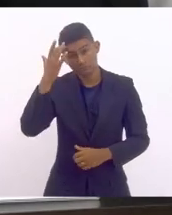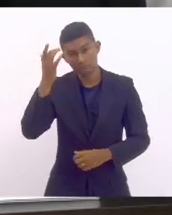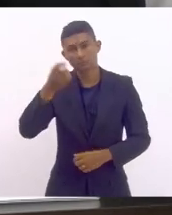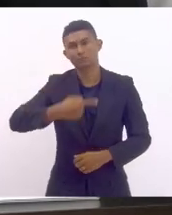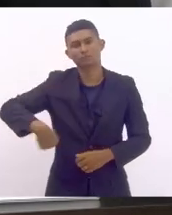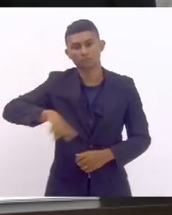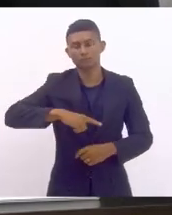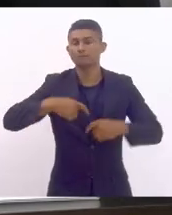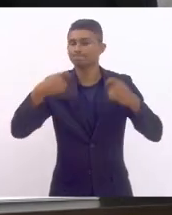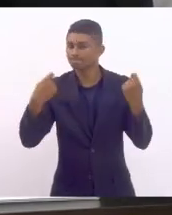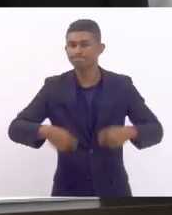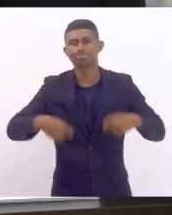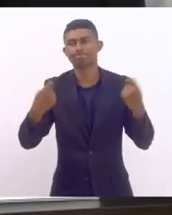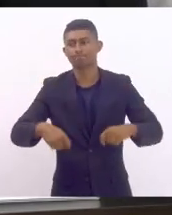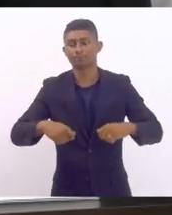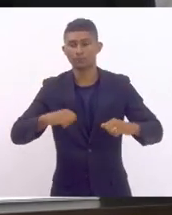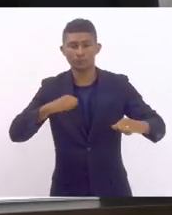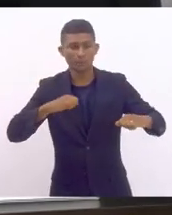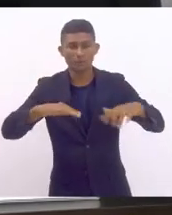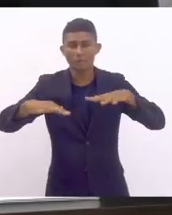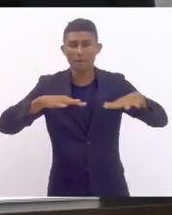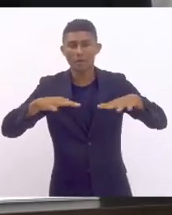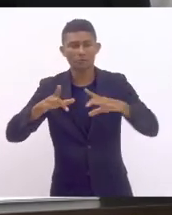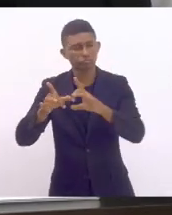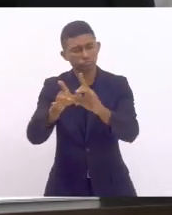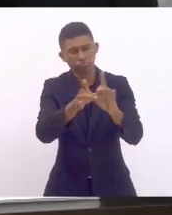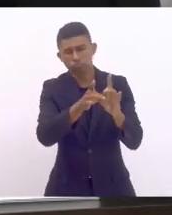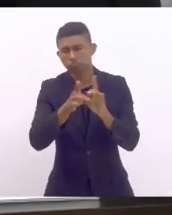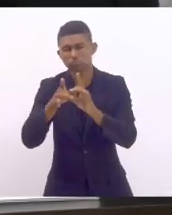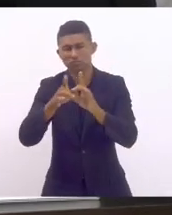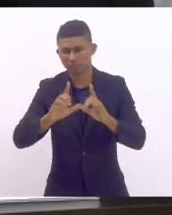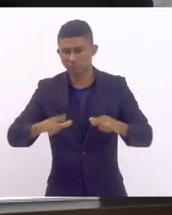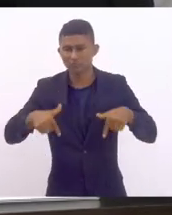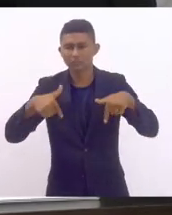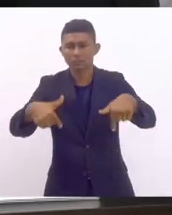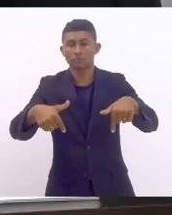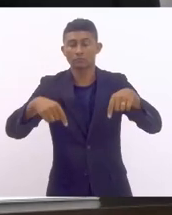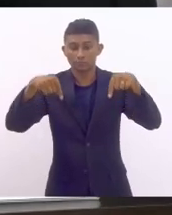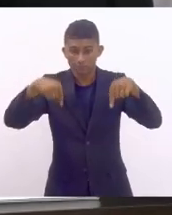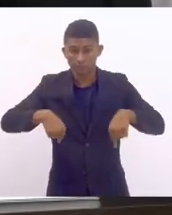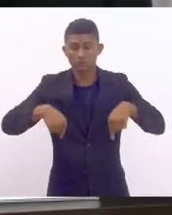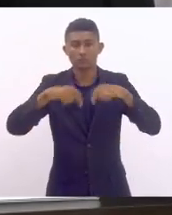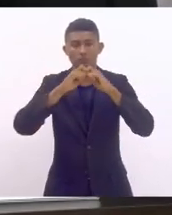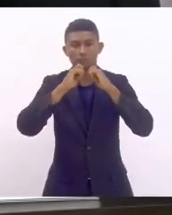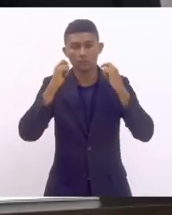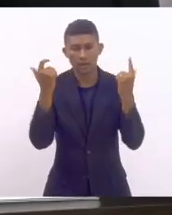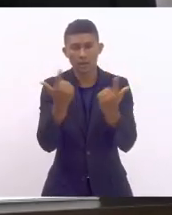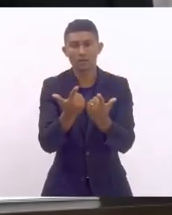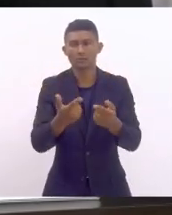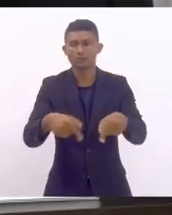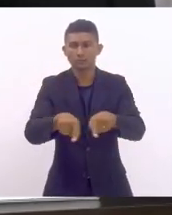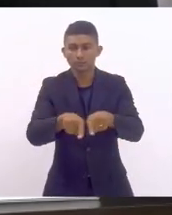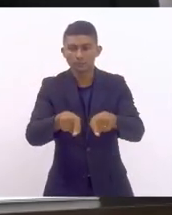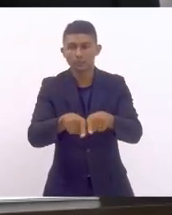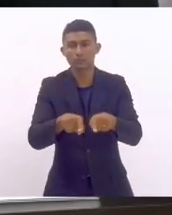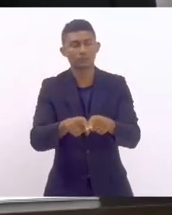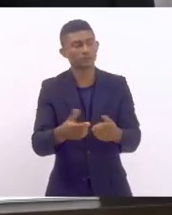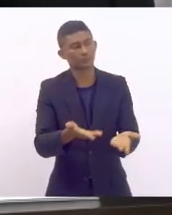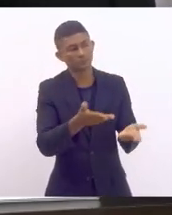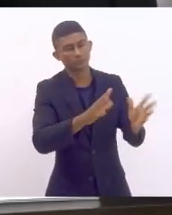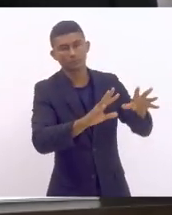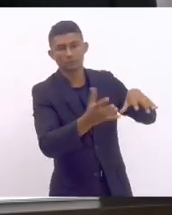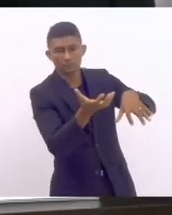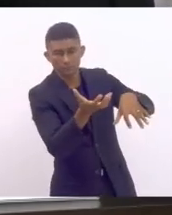precisamos sim desse grande movimento na então partindo aqui da alerj junto à Câmara deputada Jandira